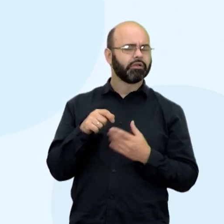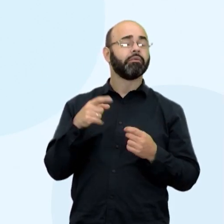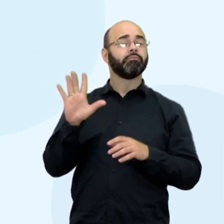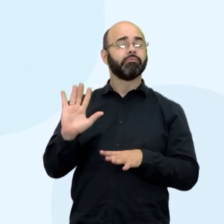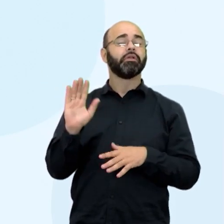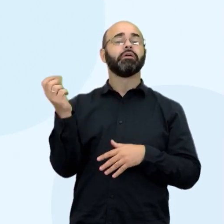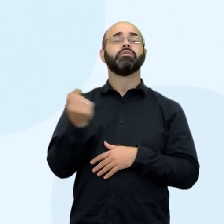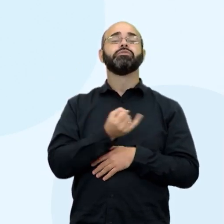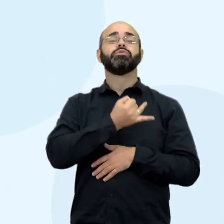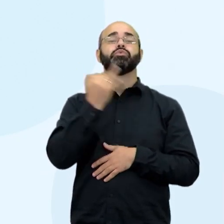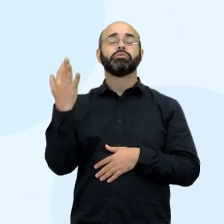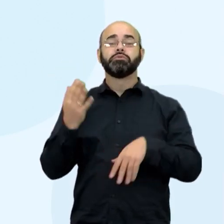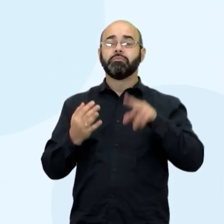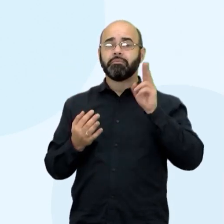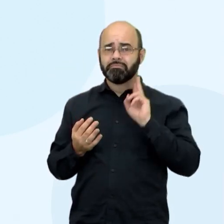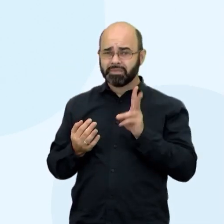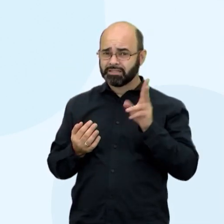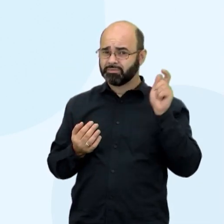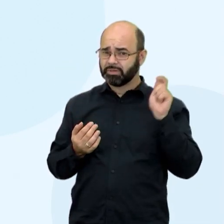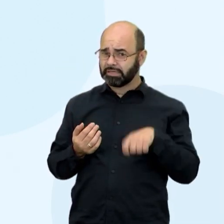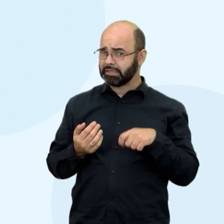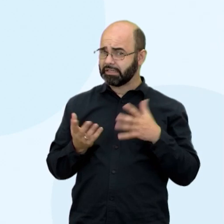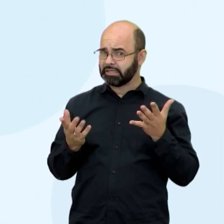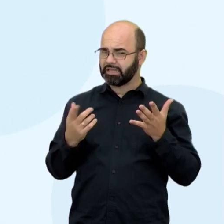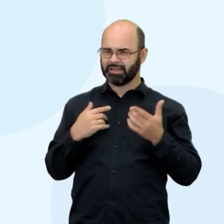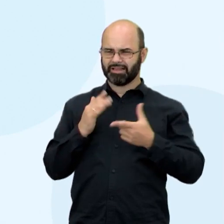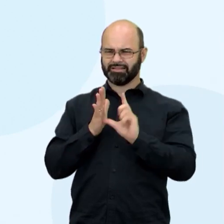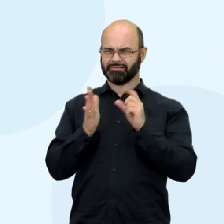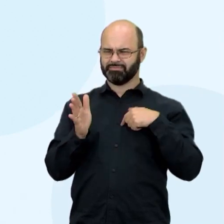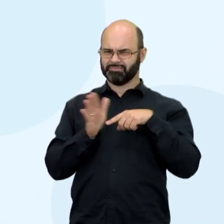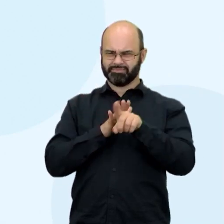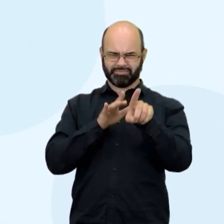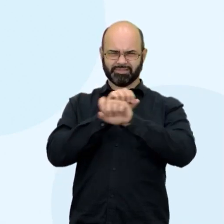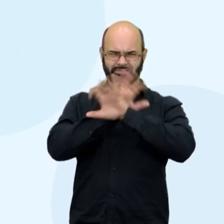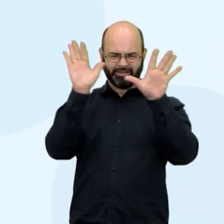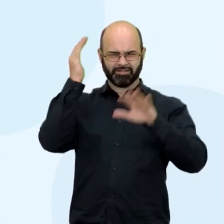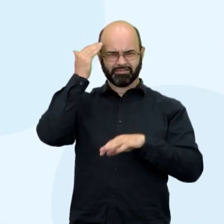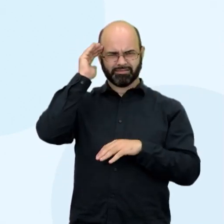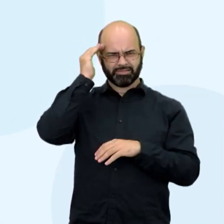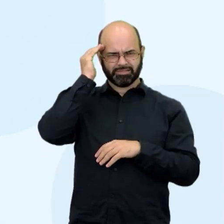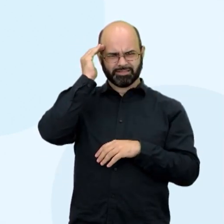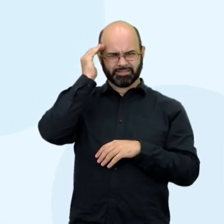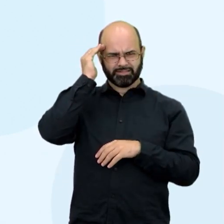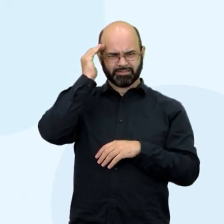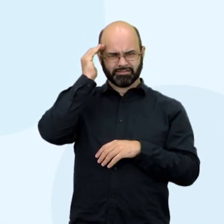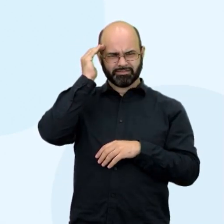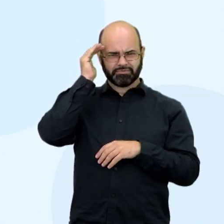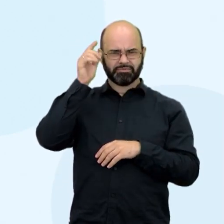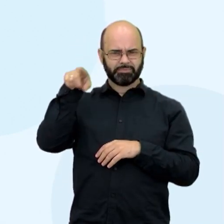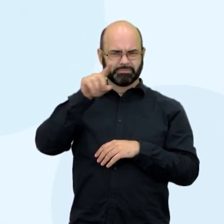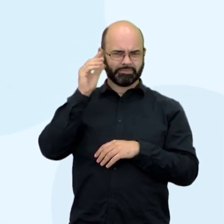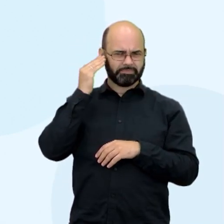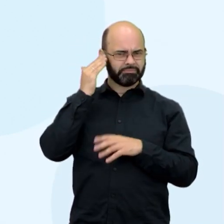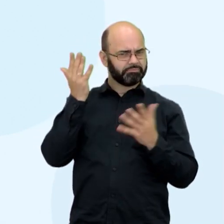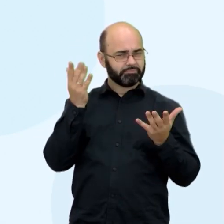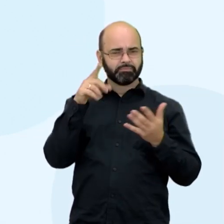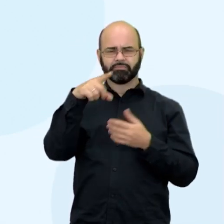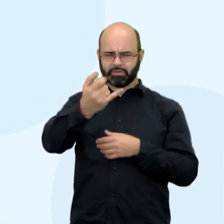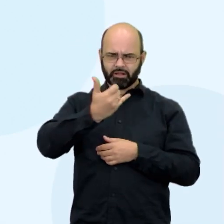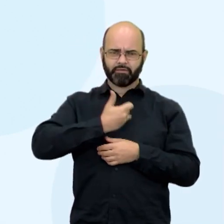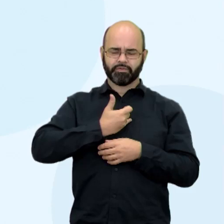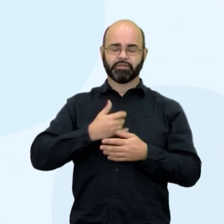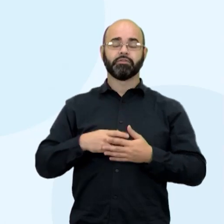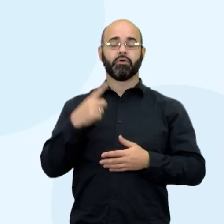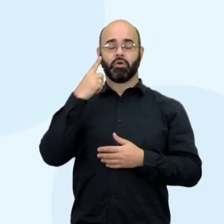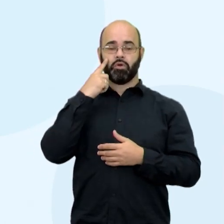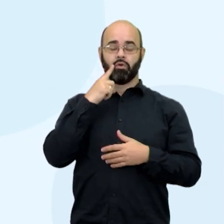mesma quantidade de bolo? A pergunta era essa. Ficou claro? Fala aí, galera, se ficou claro para vocês. Olha só, eu dividi o